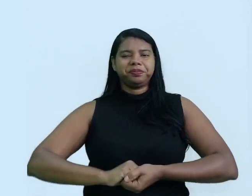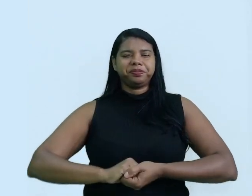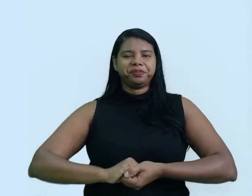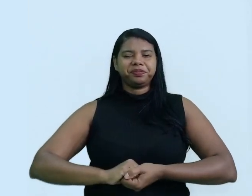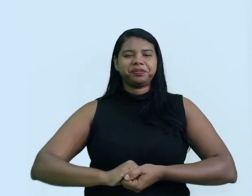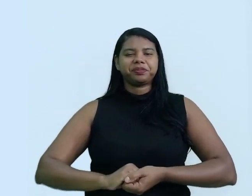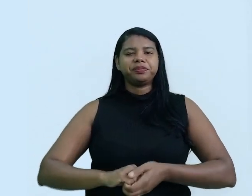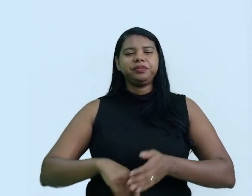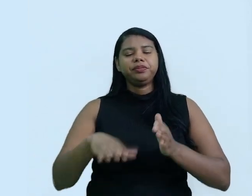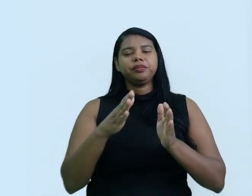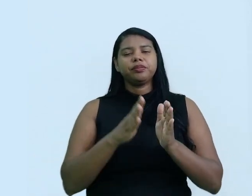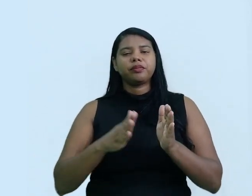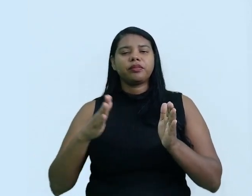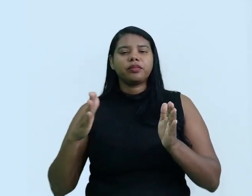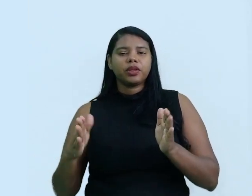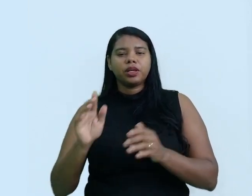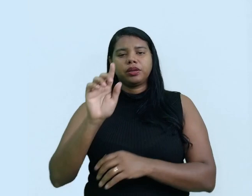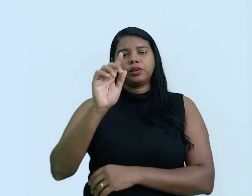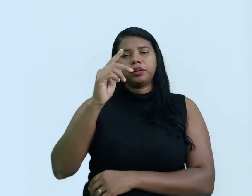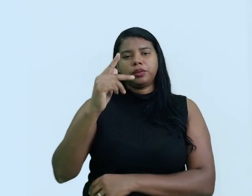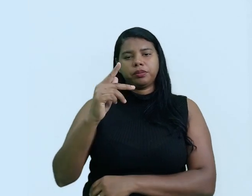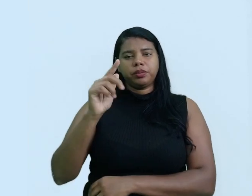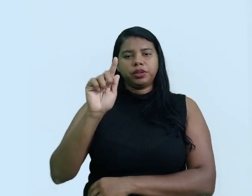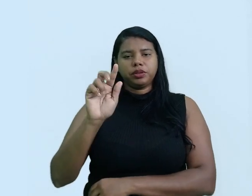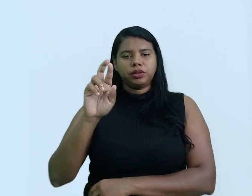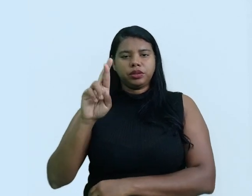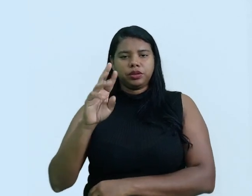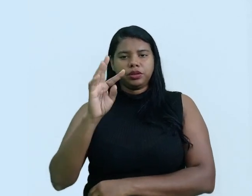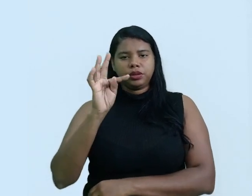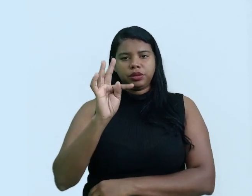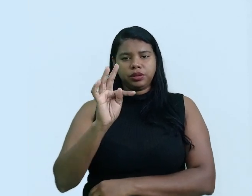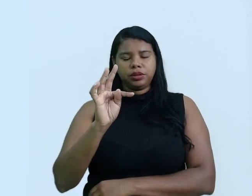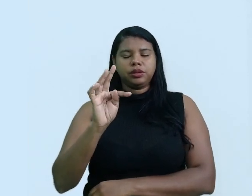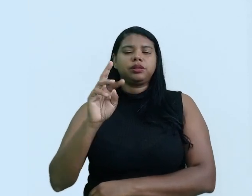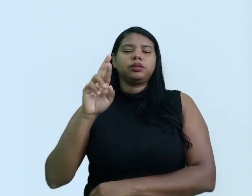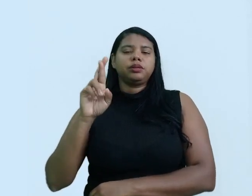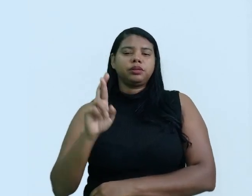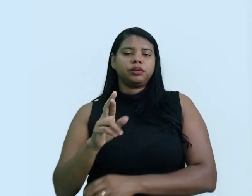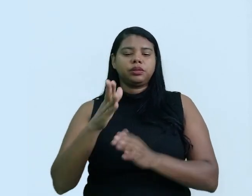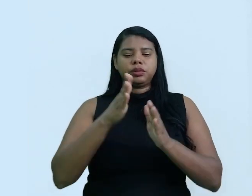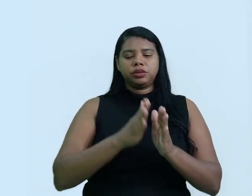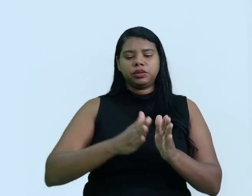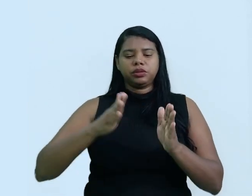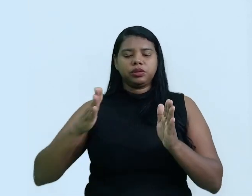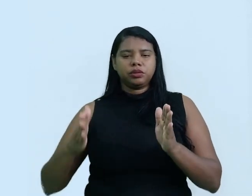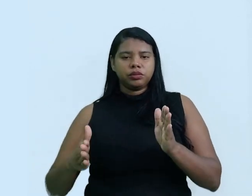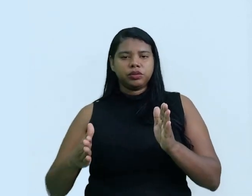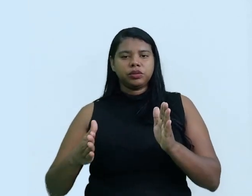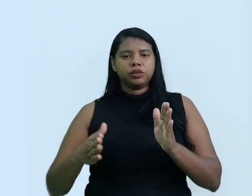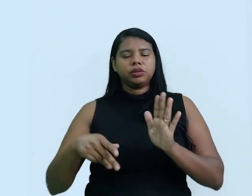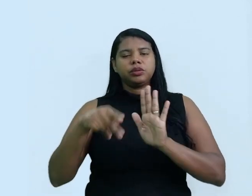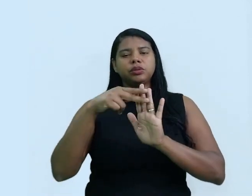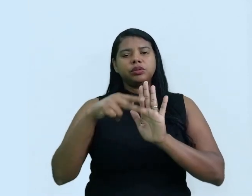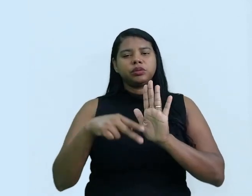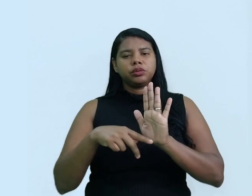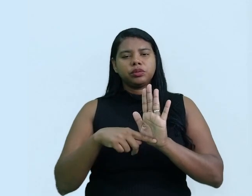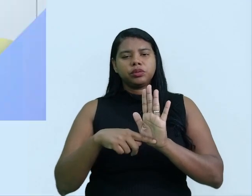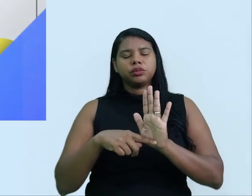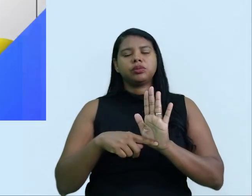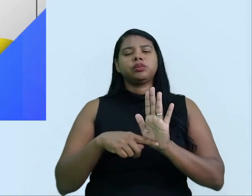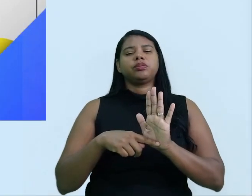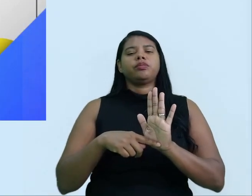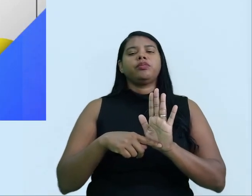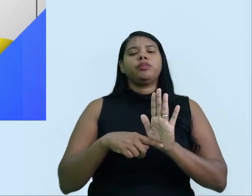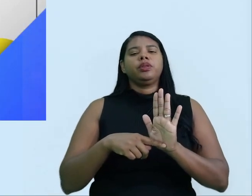A etapa de um PGR-TR, tá? A gente dividiu essa etapa, a própria norma estabelece. Inicialmente deve ser feito